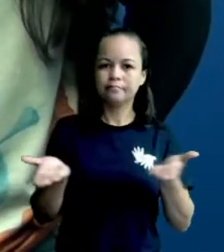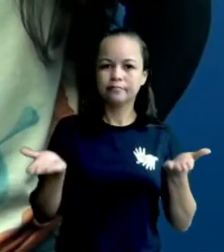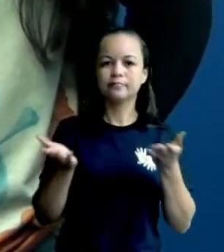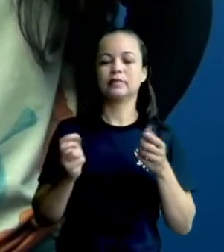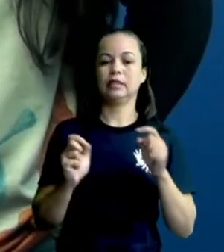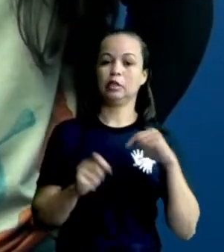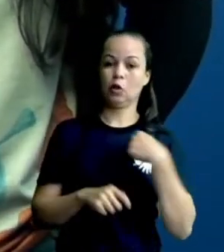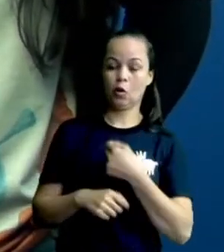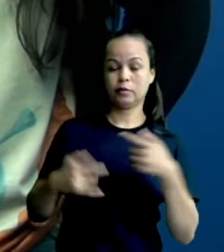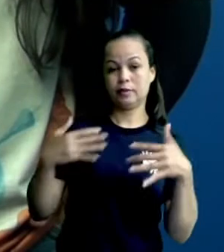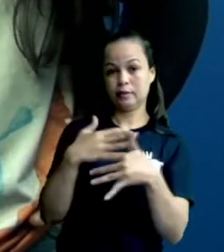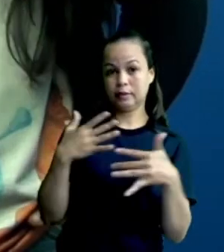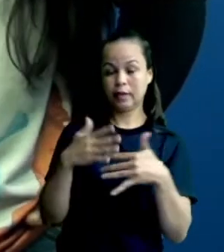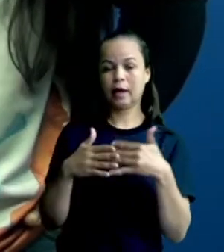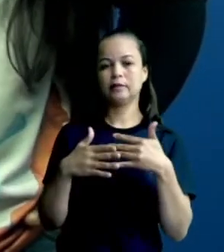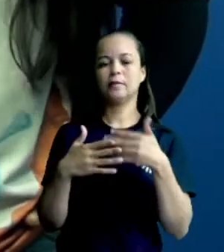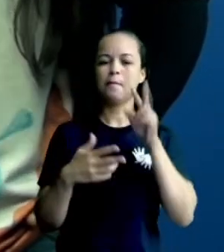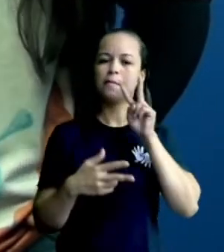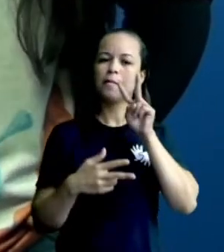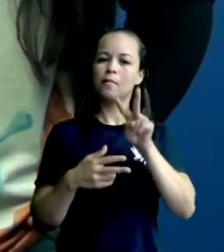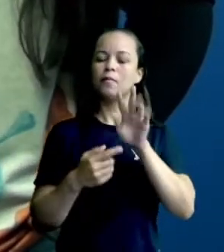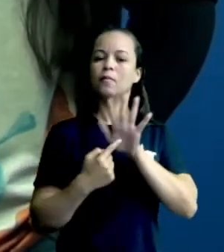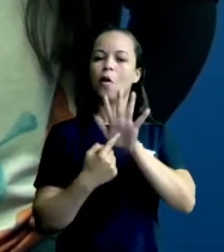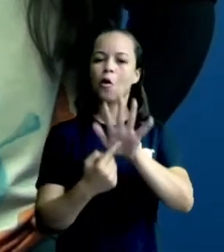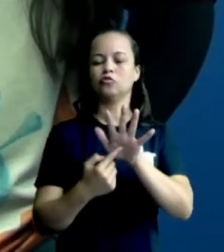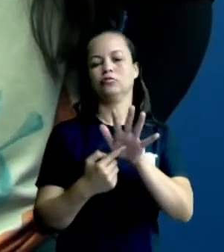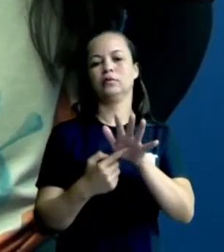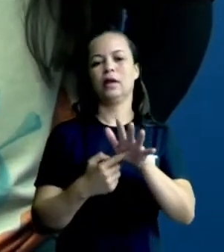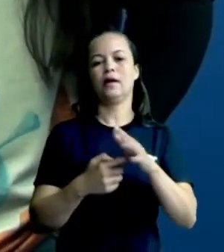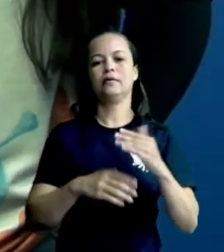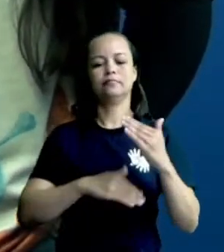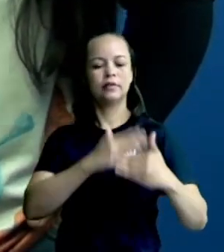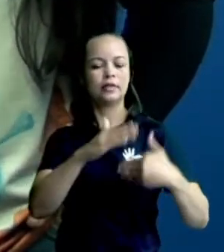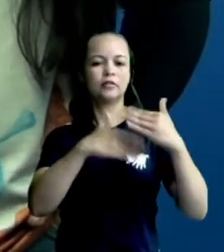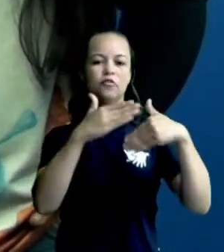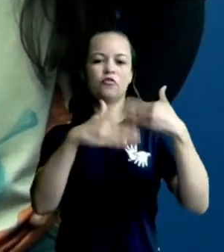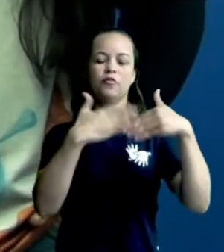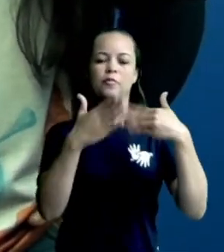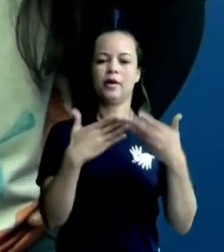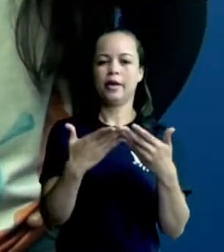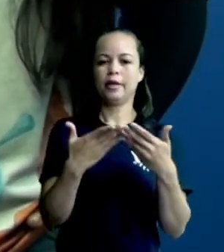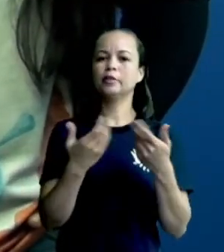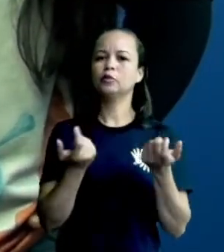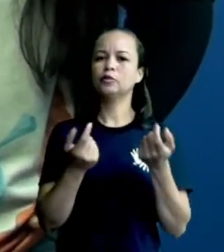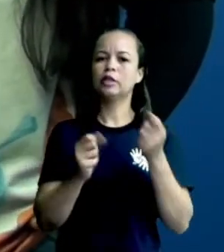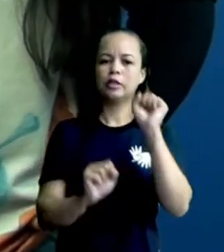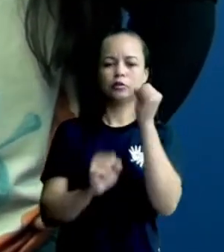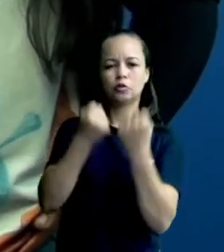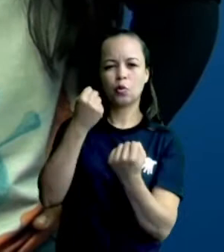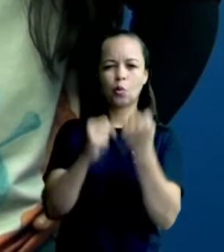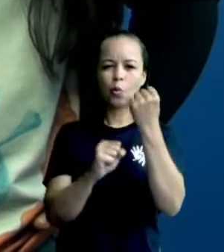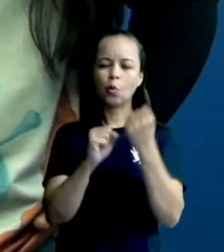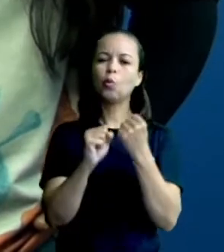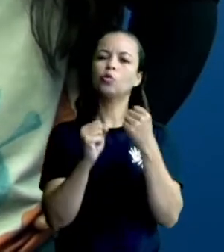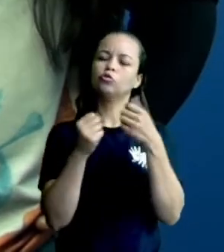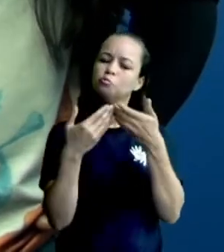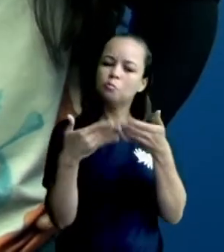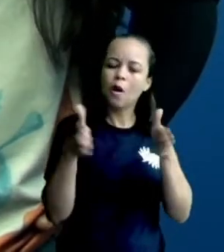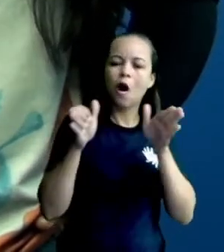mostra o desenvolvimento através de indústrias, tá certo? Isso abre portas de trabalho, portas